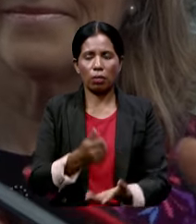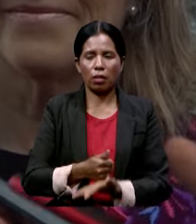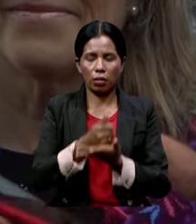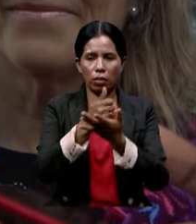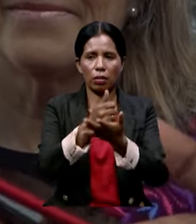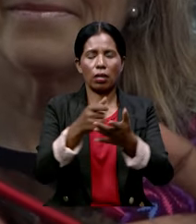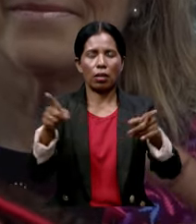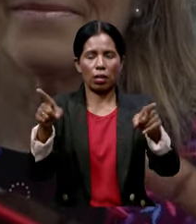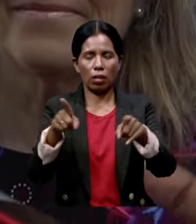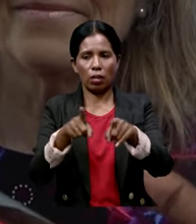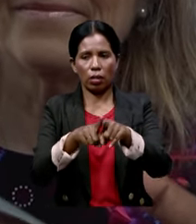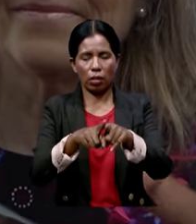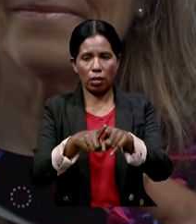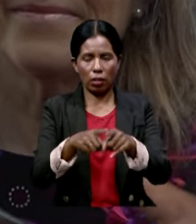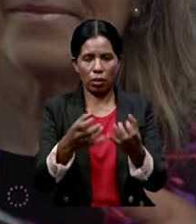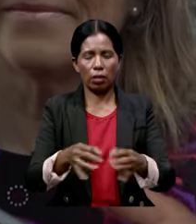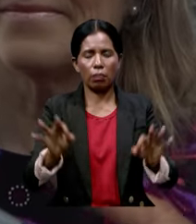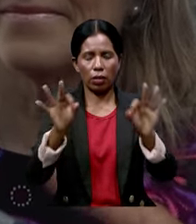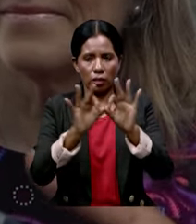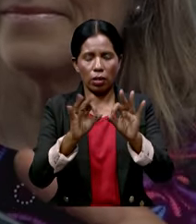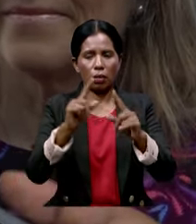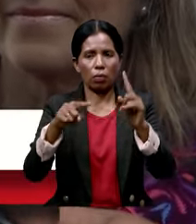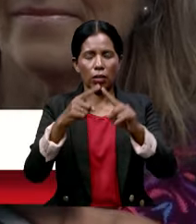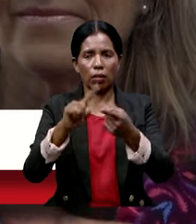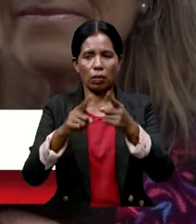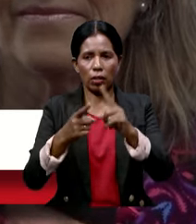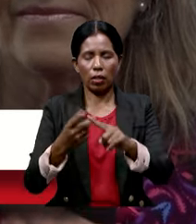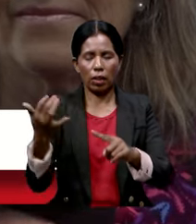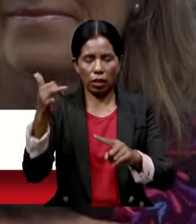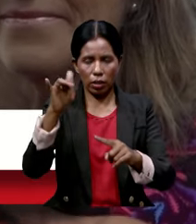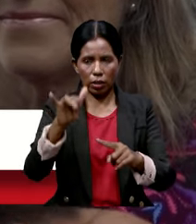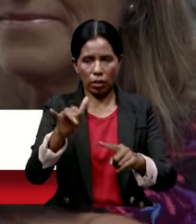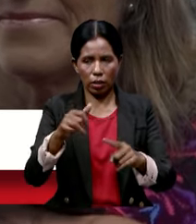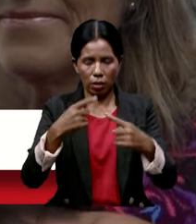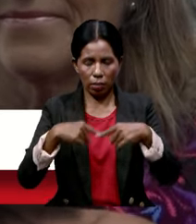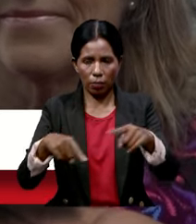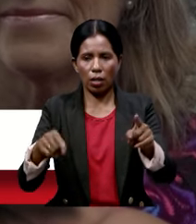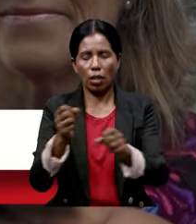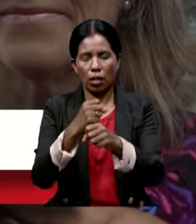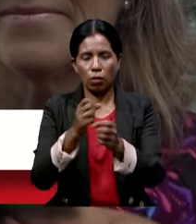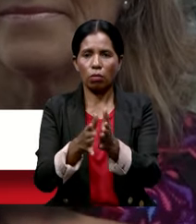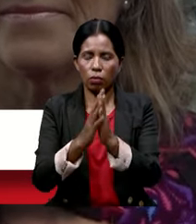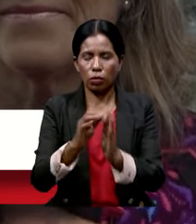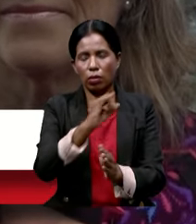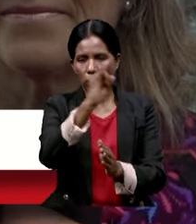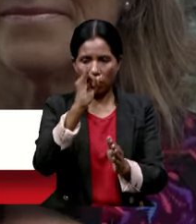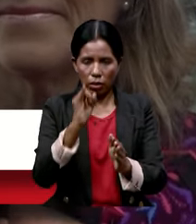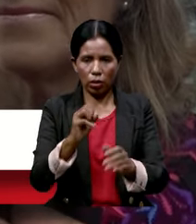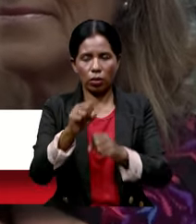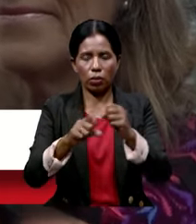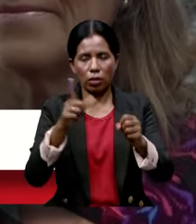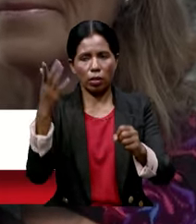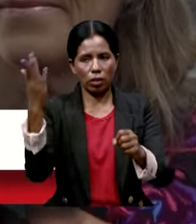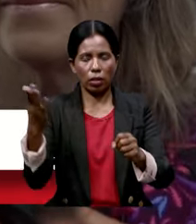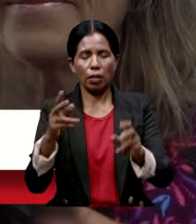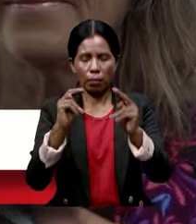A nessa fonte principal, para o colega Cira, para a cobertura, questão social, rumo e terreno,